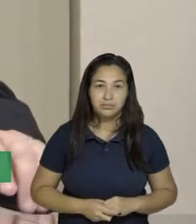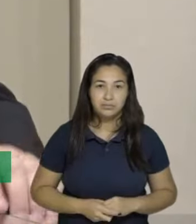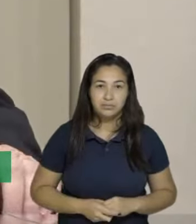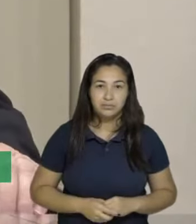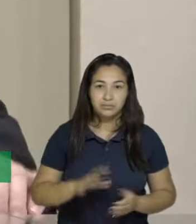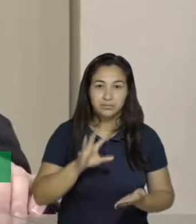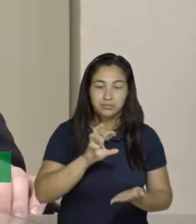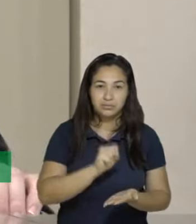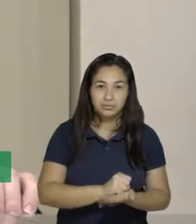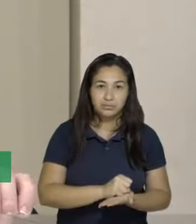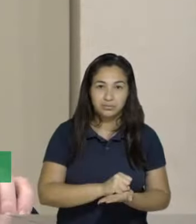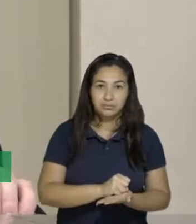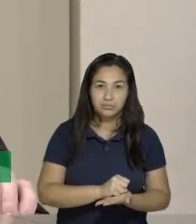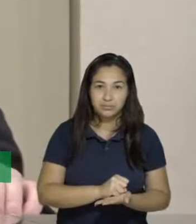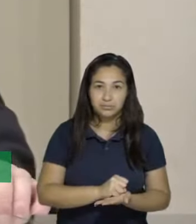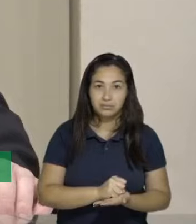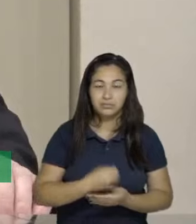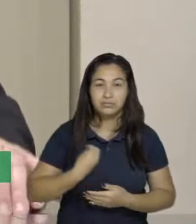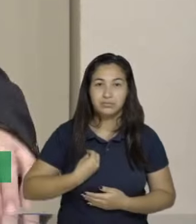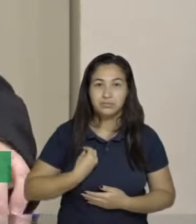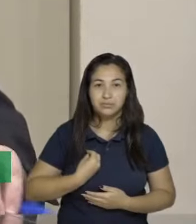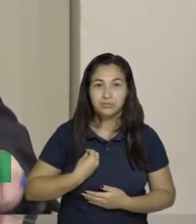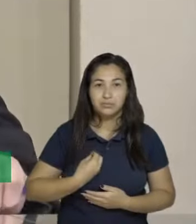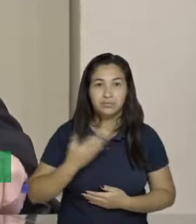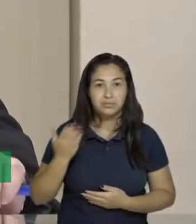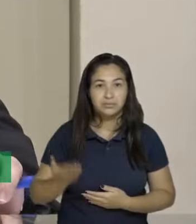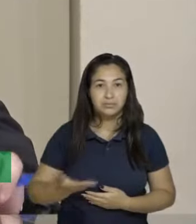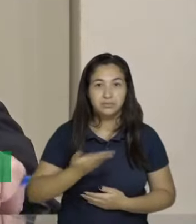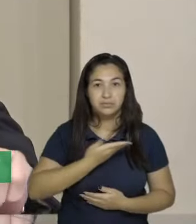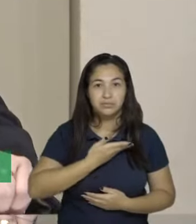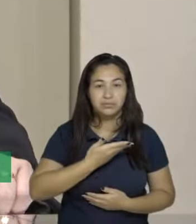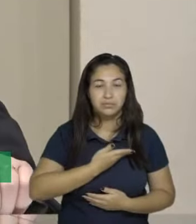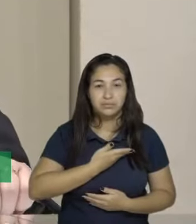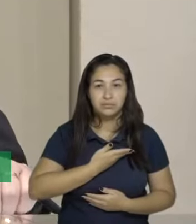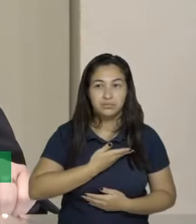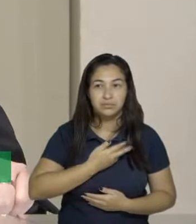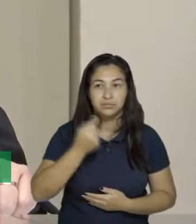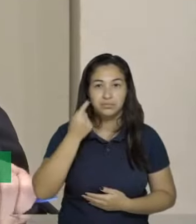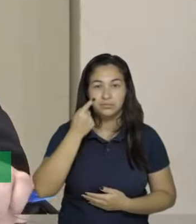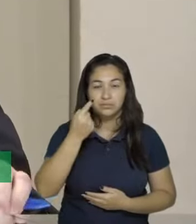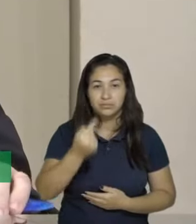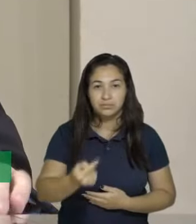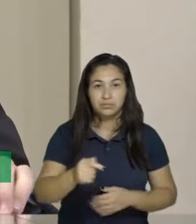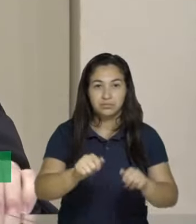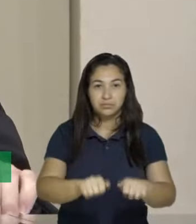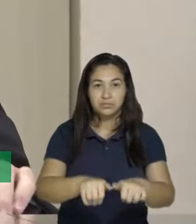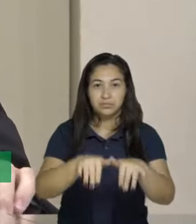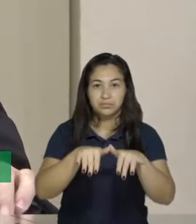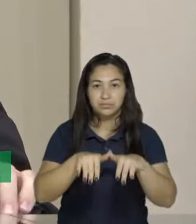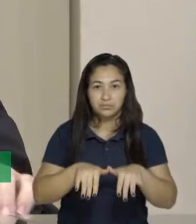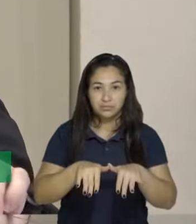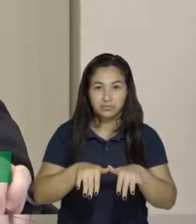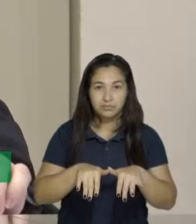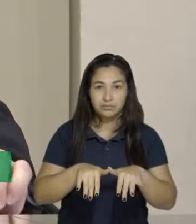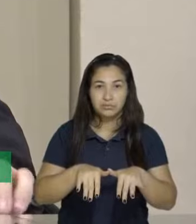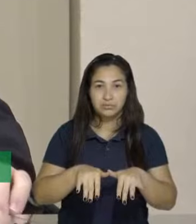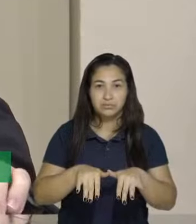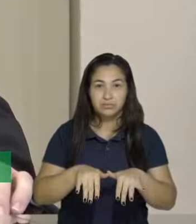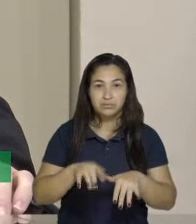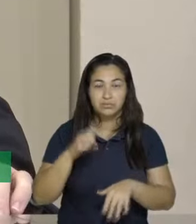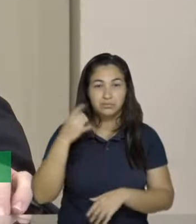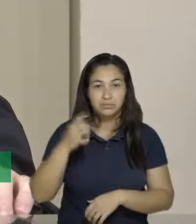Registramos aí a presença do colega Ivan Nats, que está acompanhando deputados do estado do